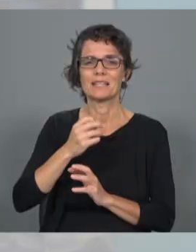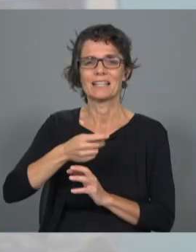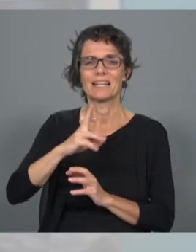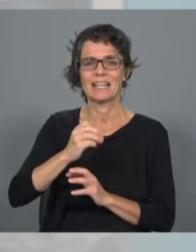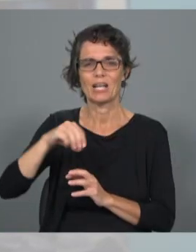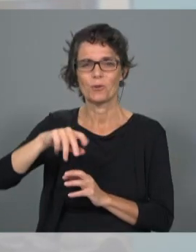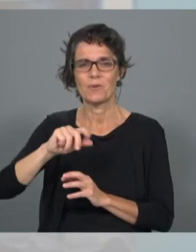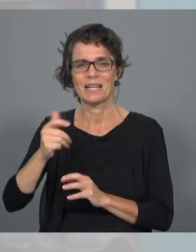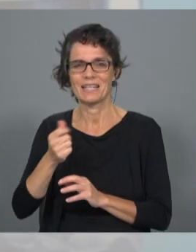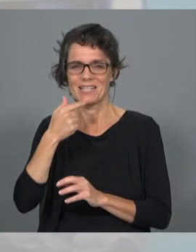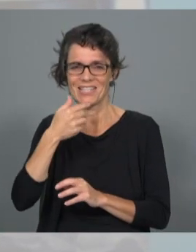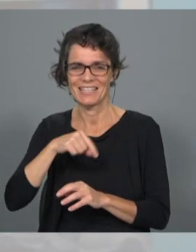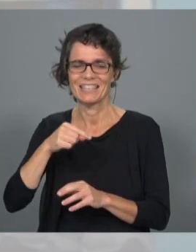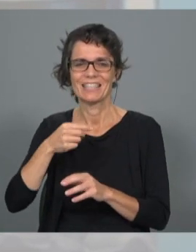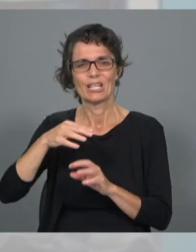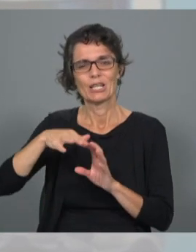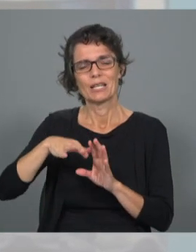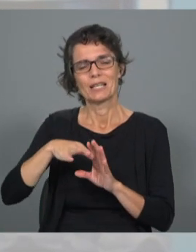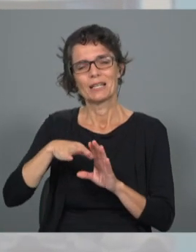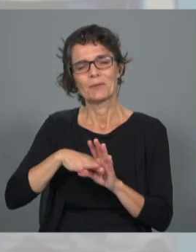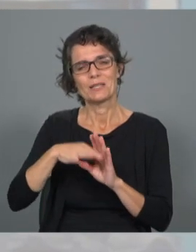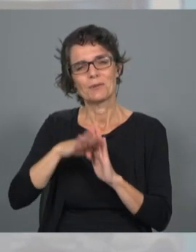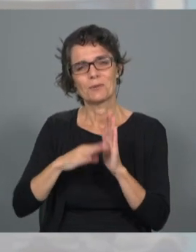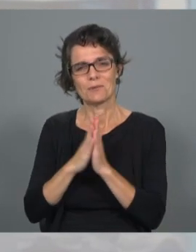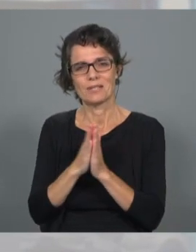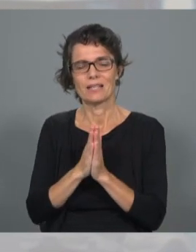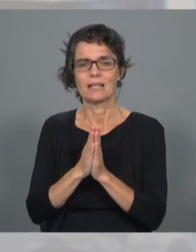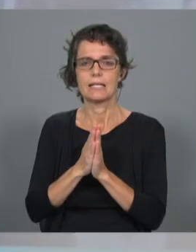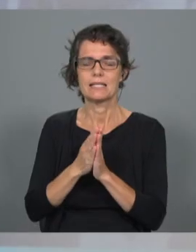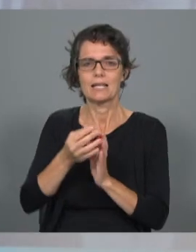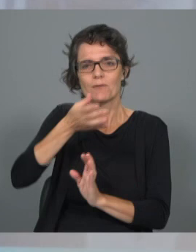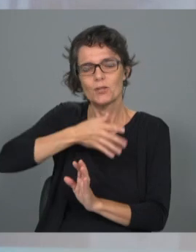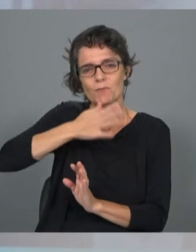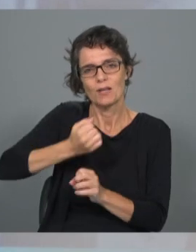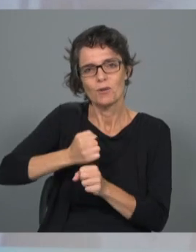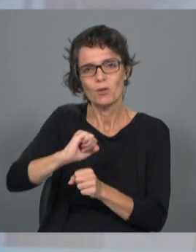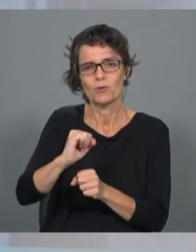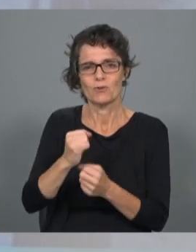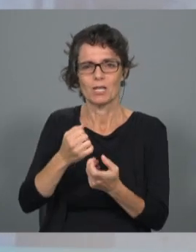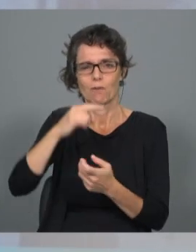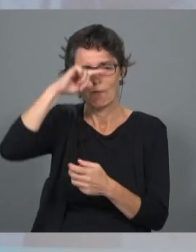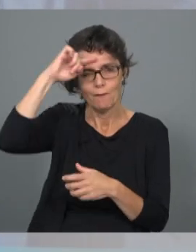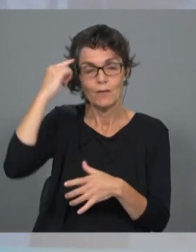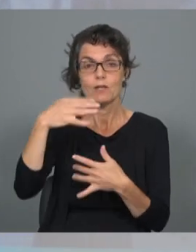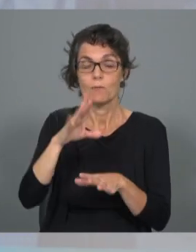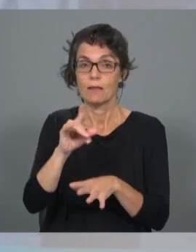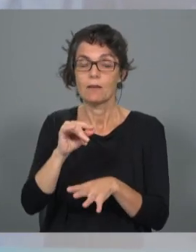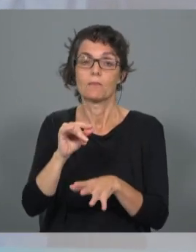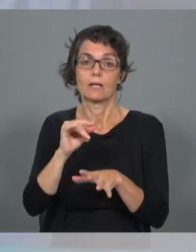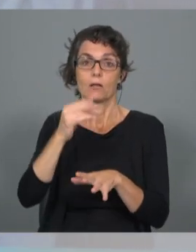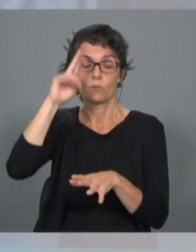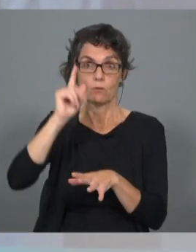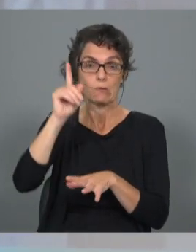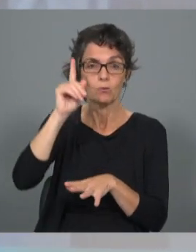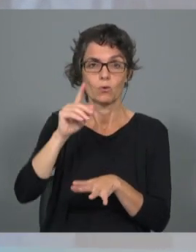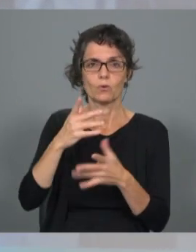partilhar esta experiência de trabalho duro, difícil, mas também apaixonante, no norte de Moçambique, uma zona